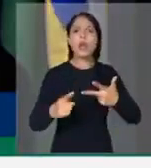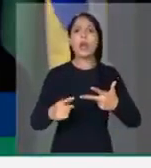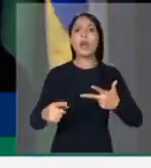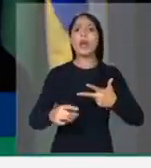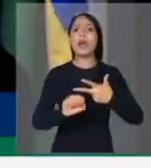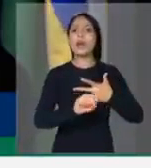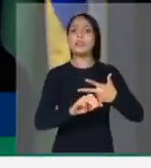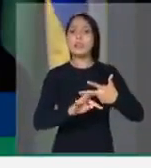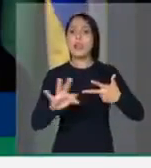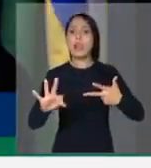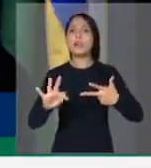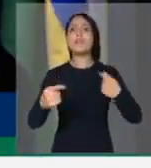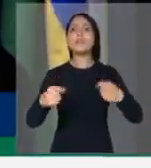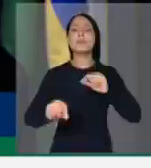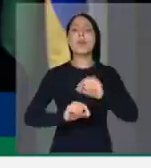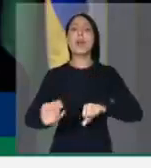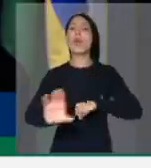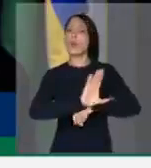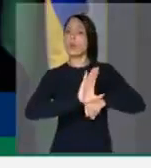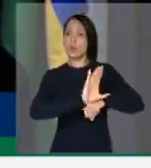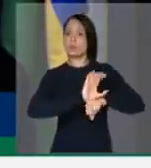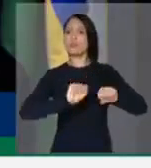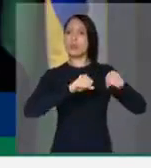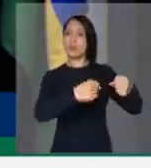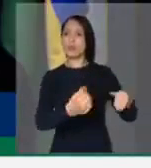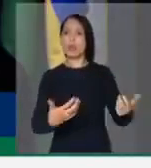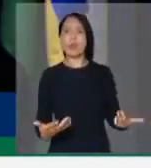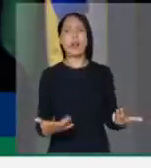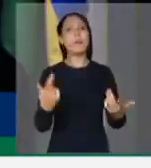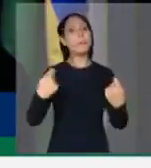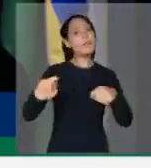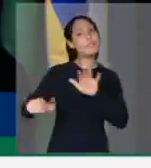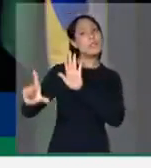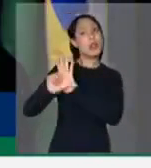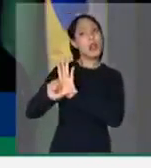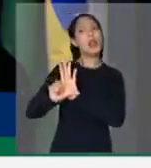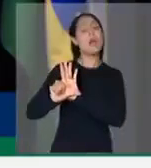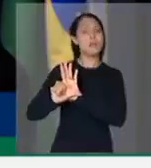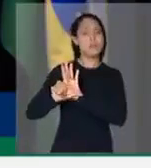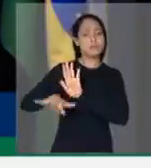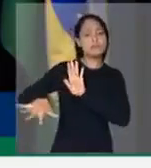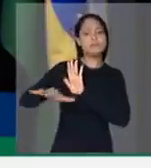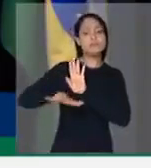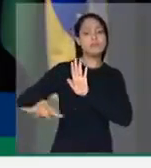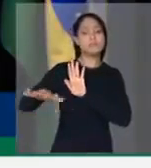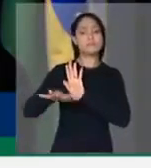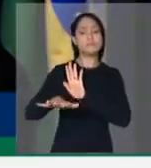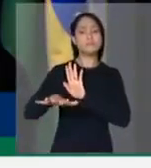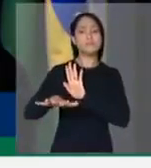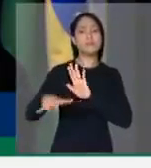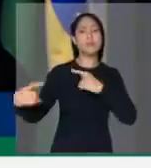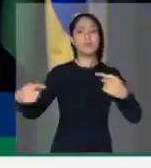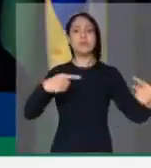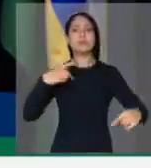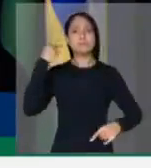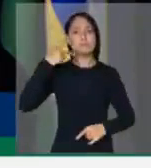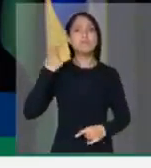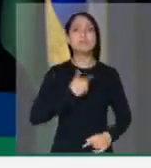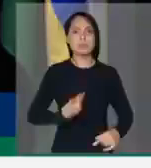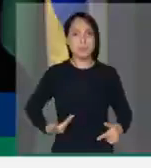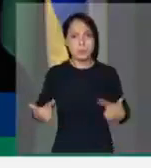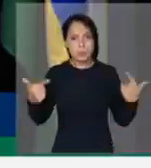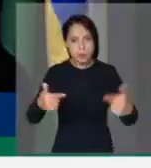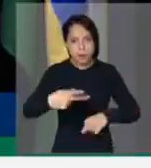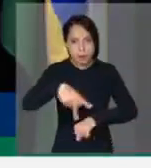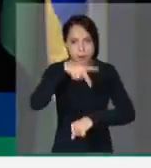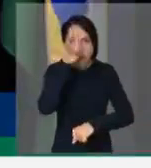da Constituição, que deve garantir que as nossas leis, que as políticas públicas adotadas no Brasil,